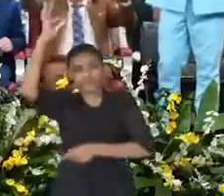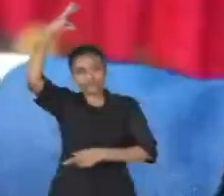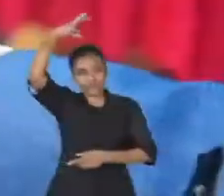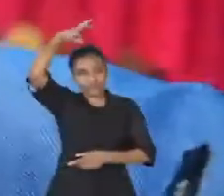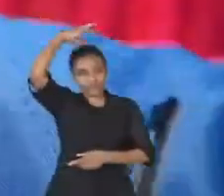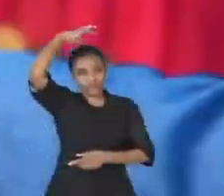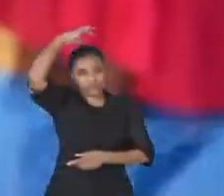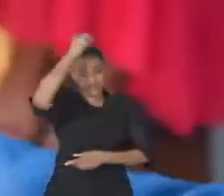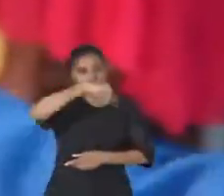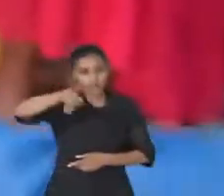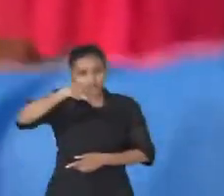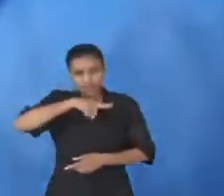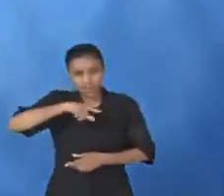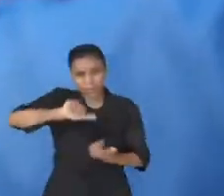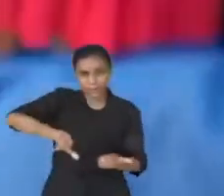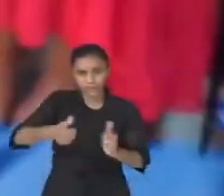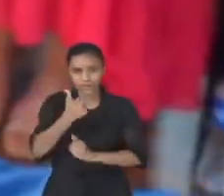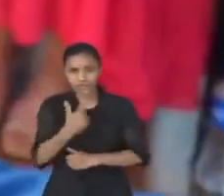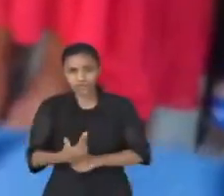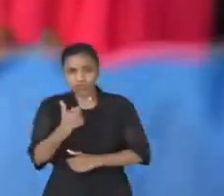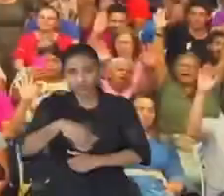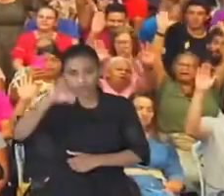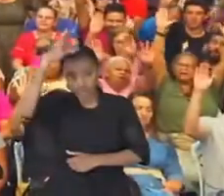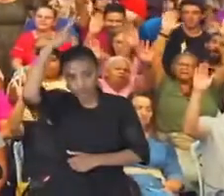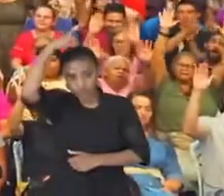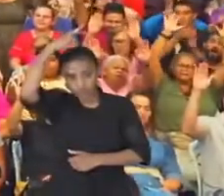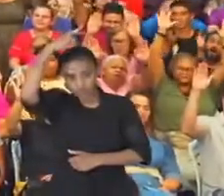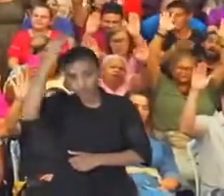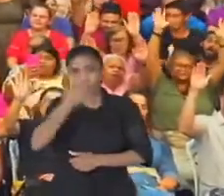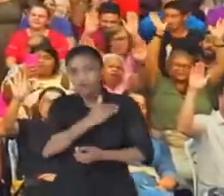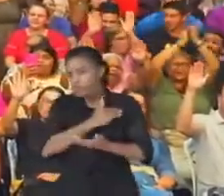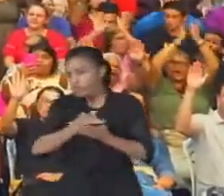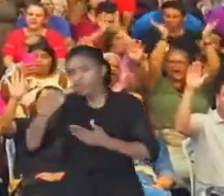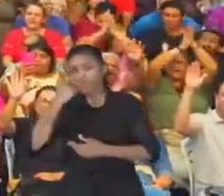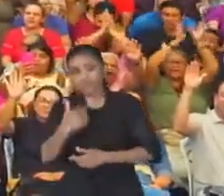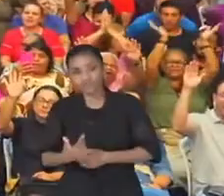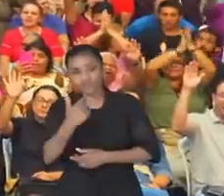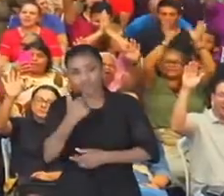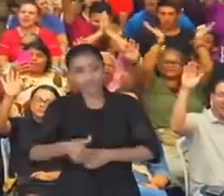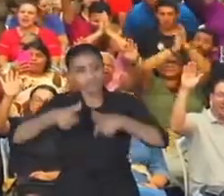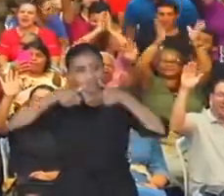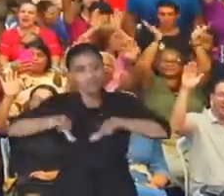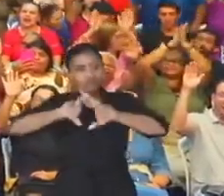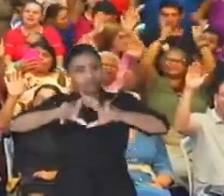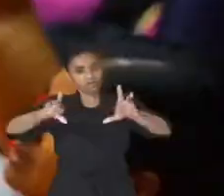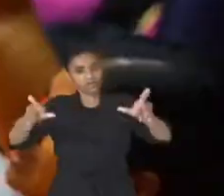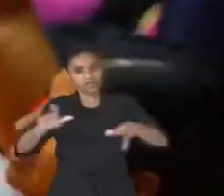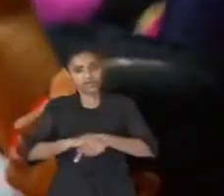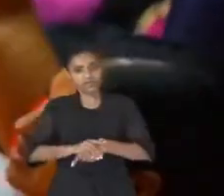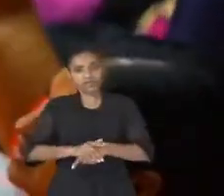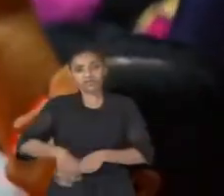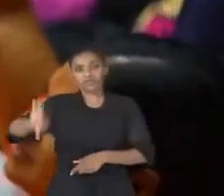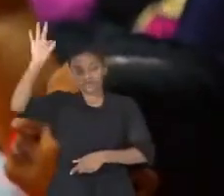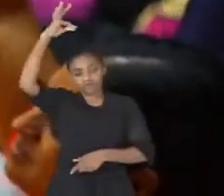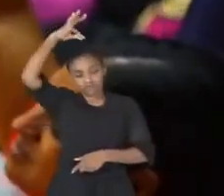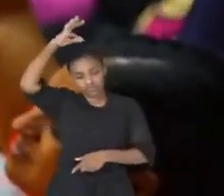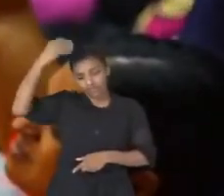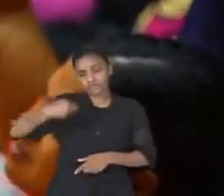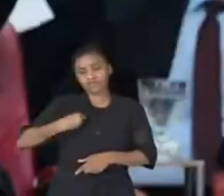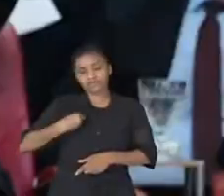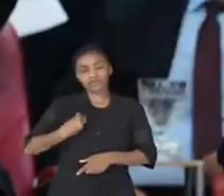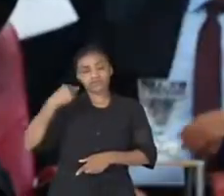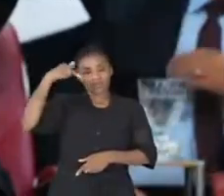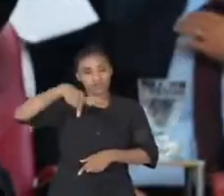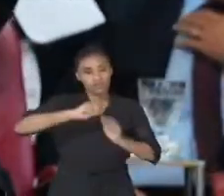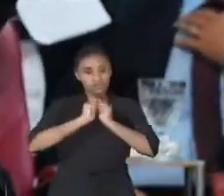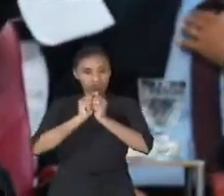Santo. Se tiver alguém batizado com o Espírito Santo, que tal agora orarmos em línguas estranhas? Ele está no